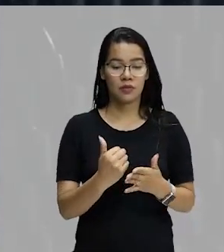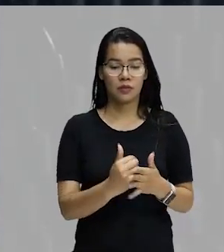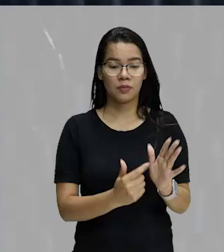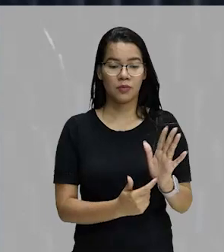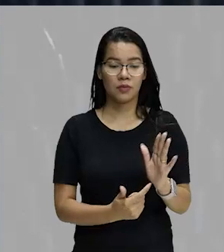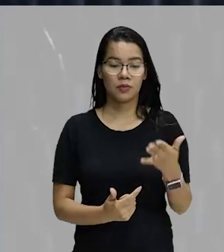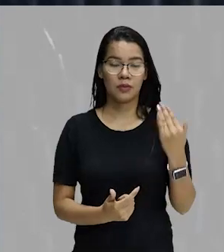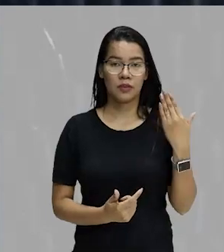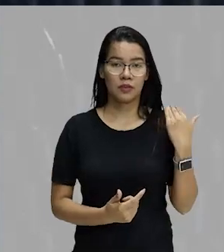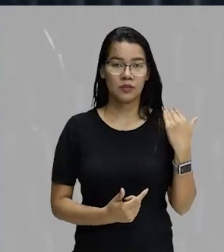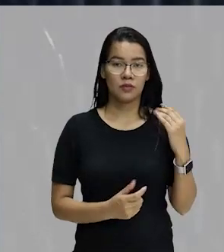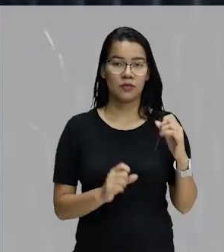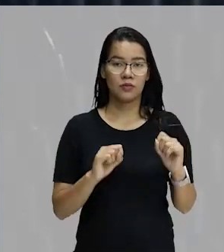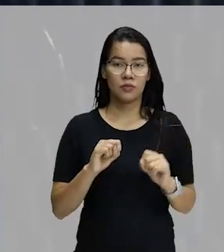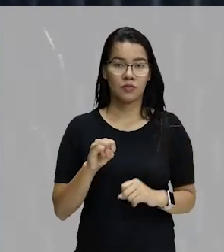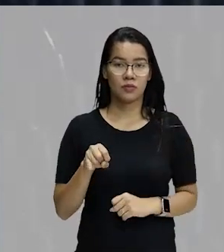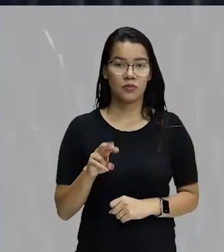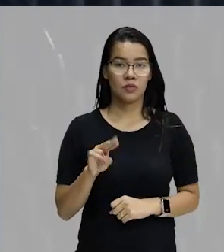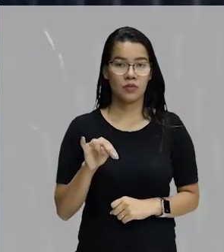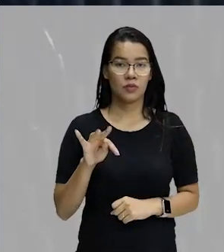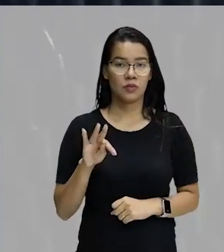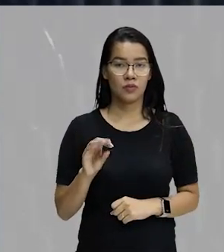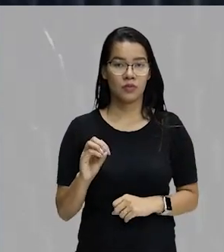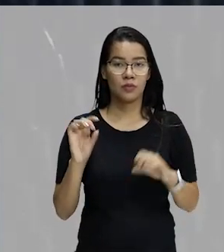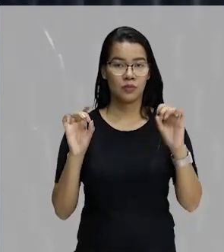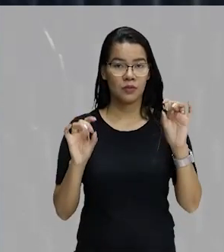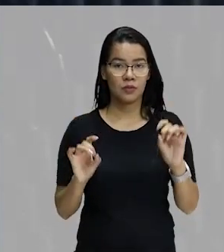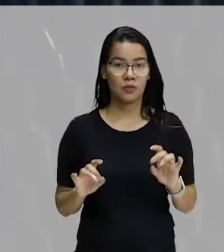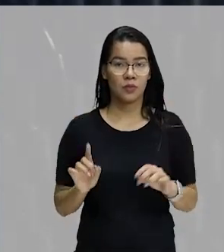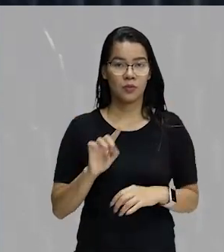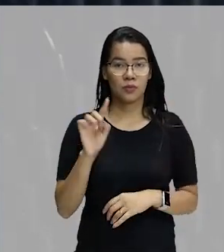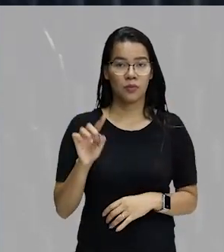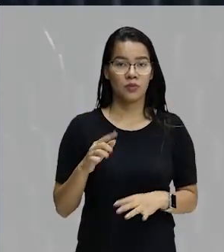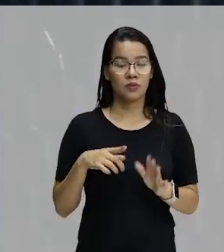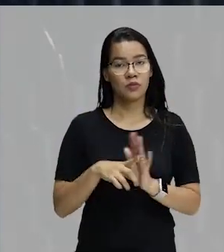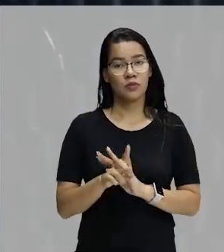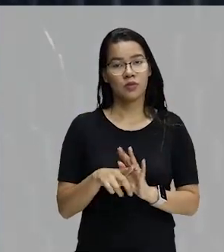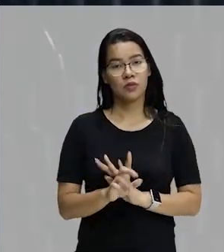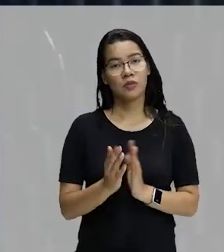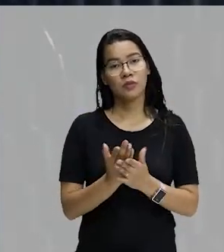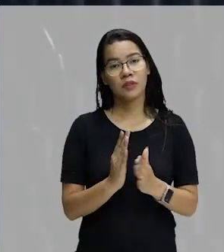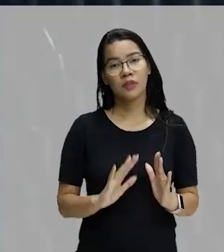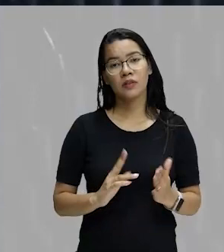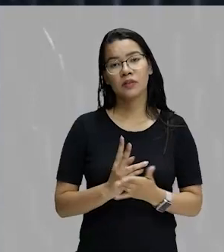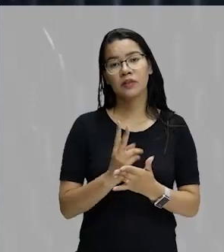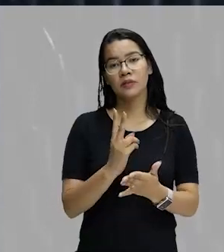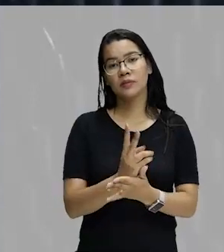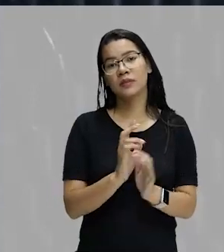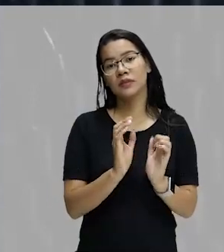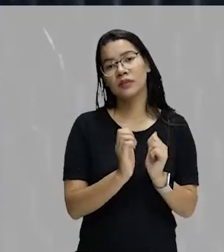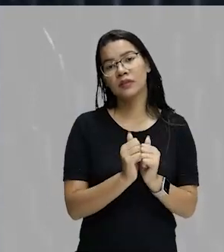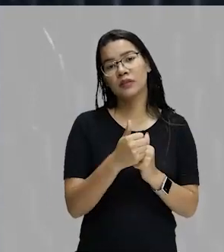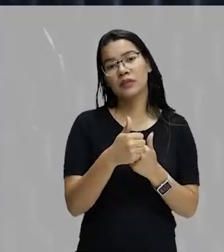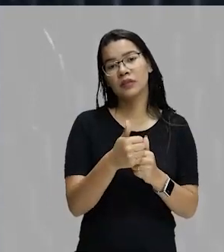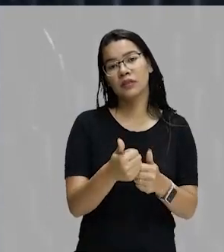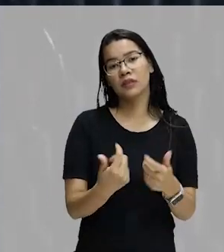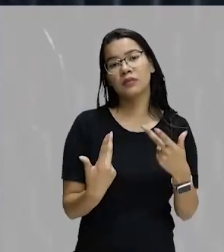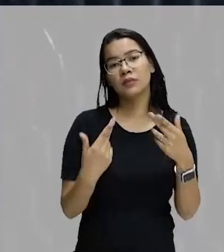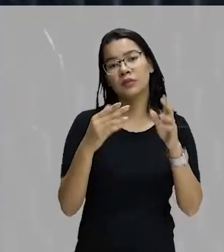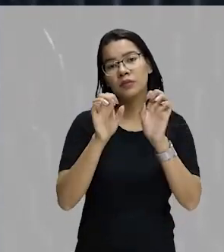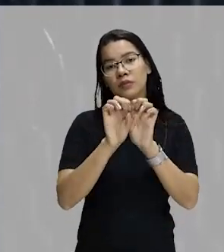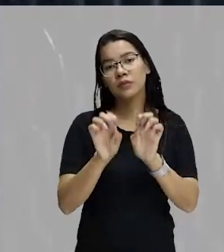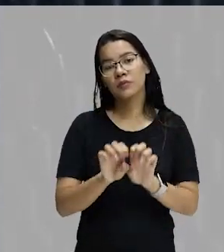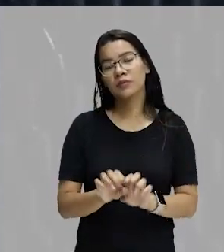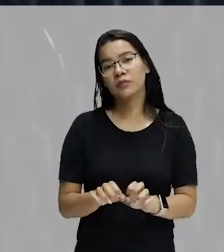sujeito, verbo principal, ponto de interrogação no final. Bom, sempre seguindo a mesma estrutura das perguntas.